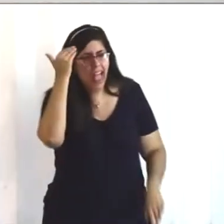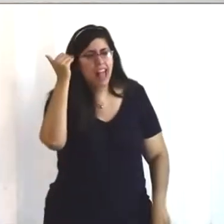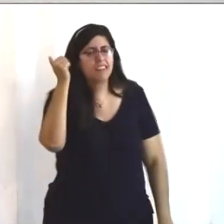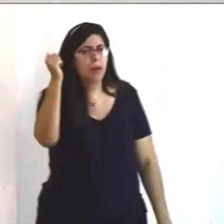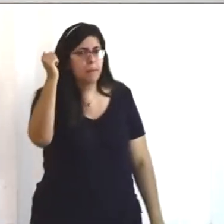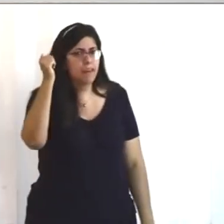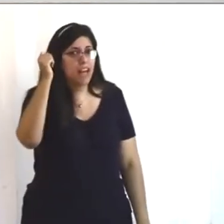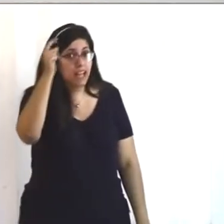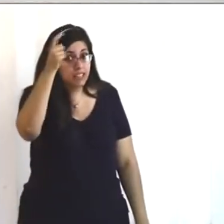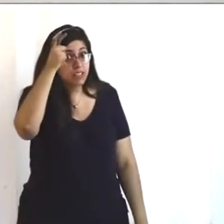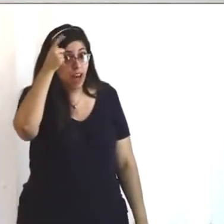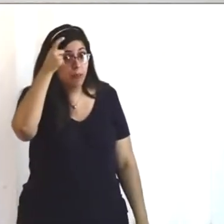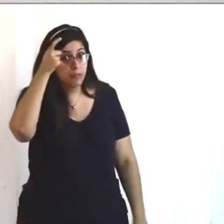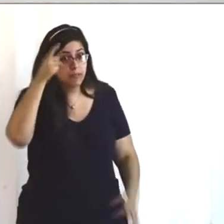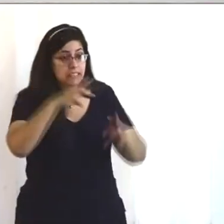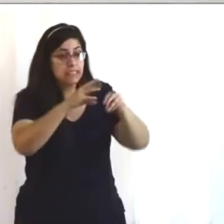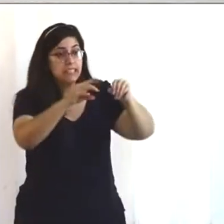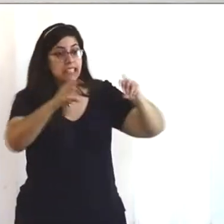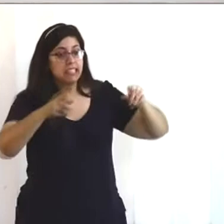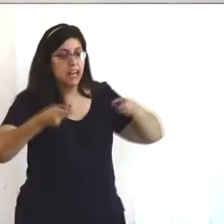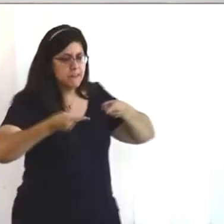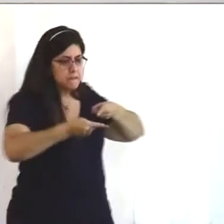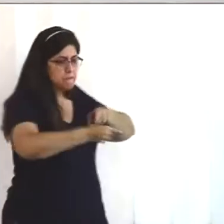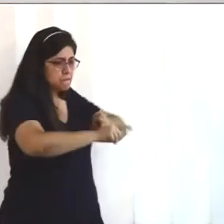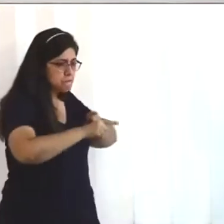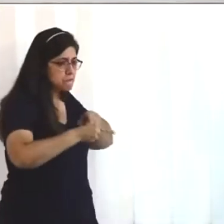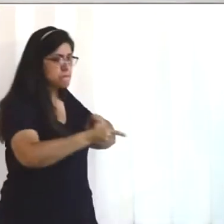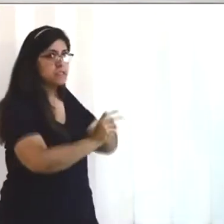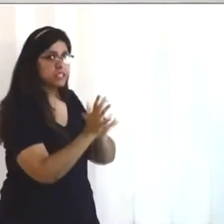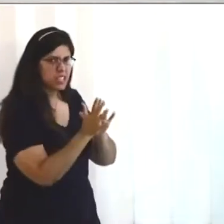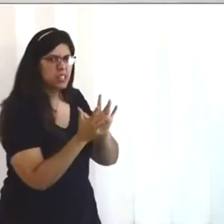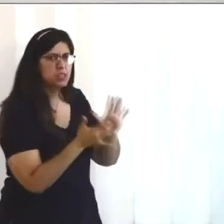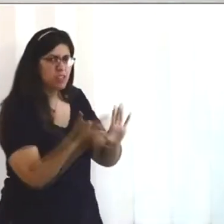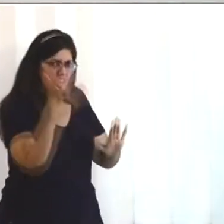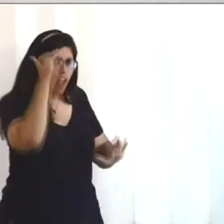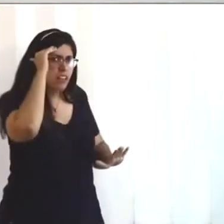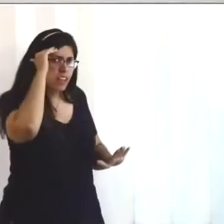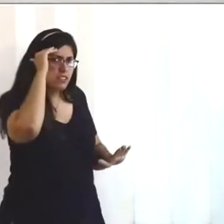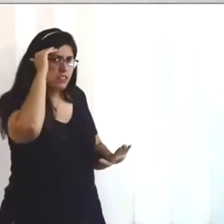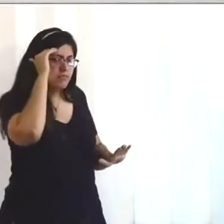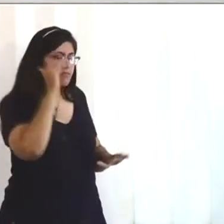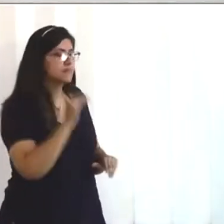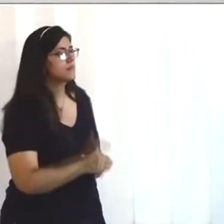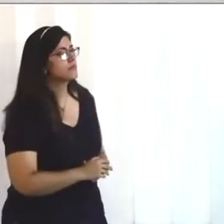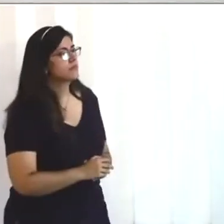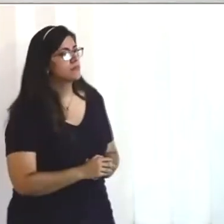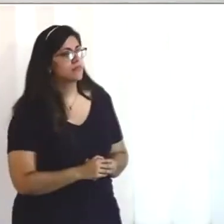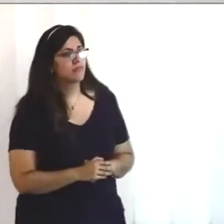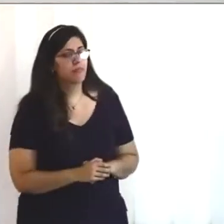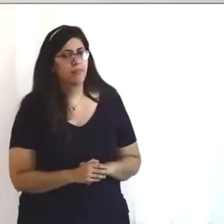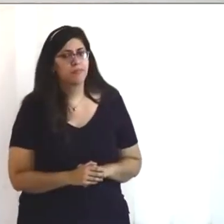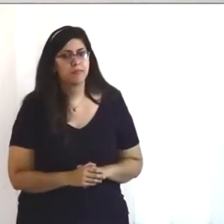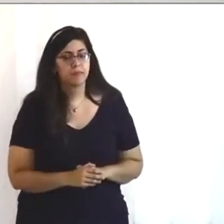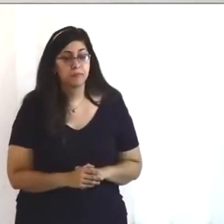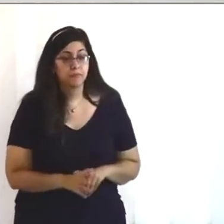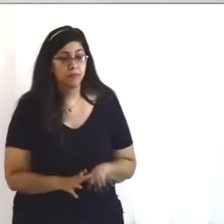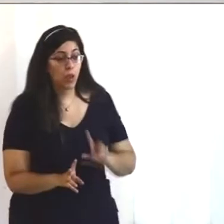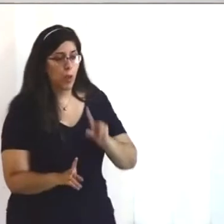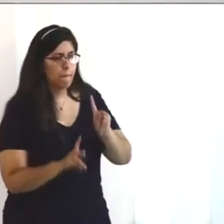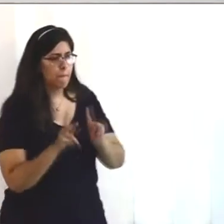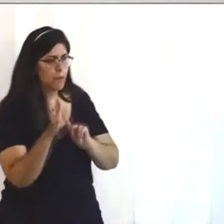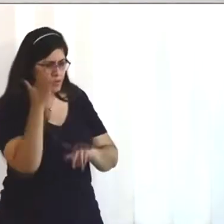e ele havia vencido aquele momento com o príncipe deste mundo, com o príncipe das trevas. De onde viria esse poder?